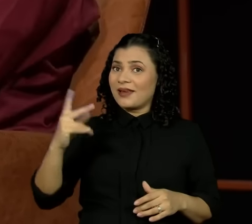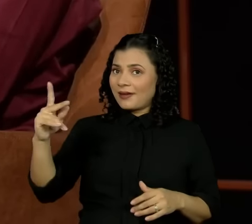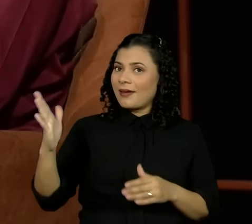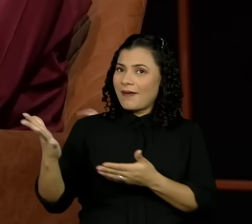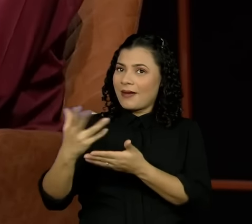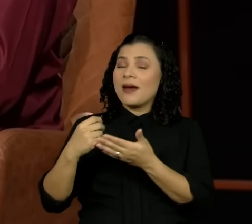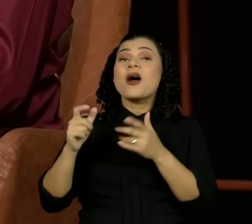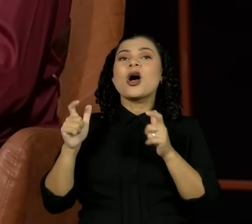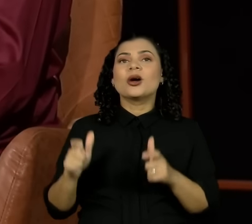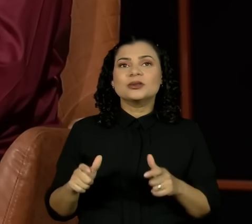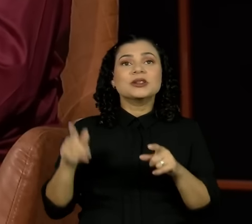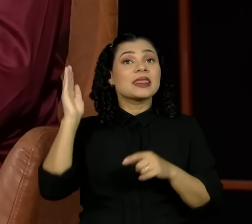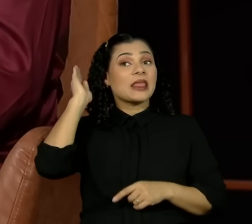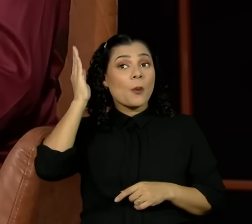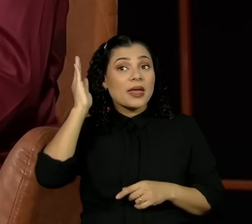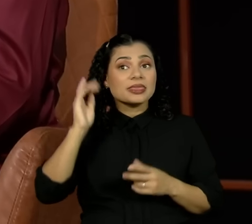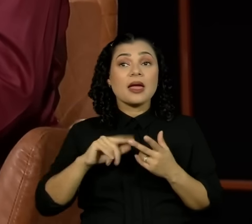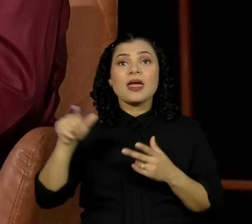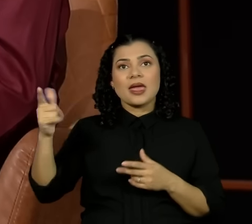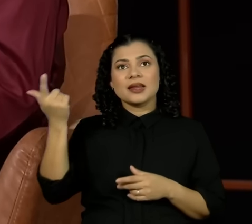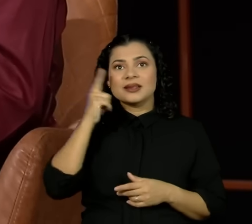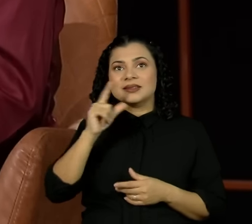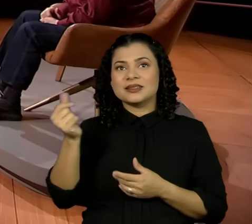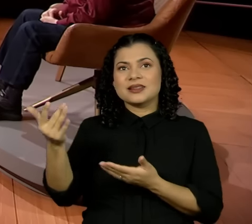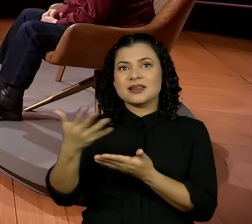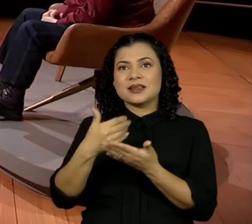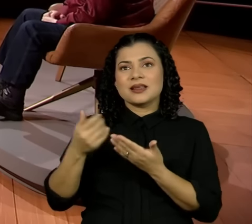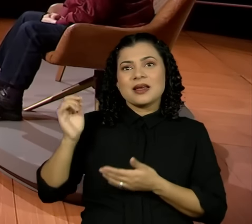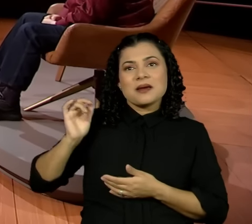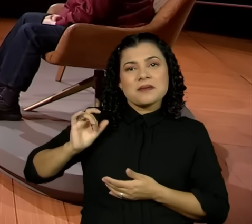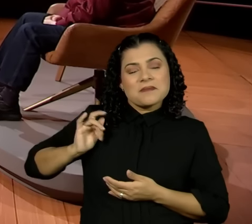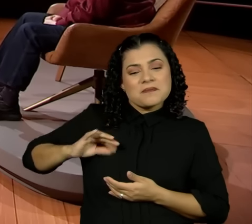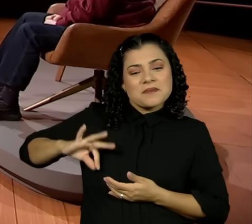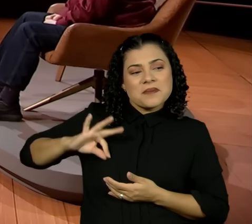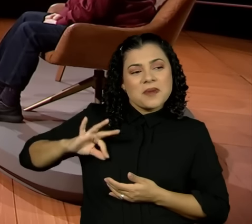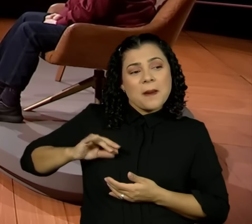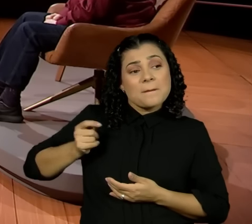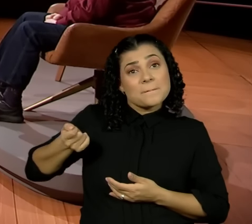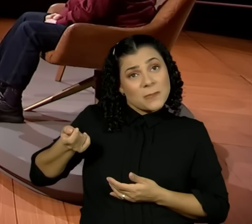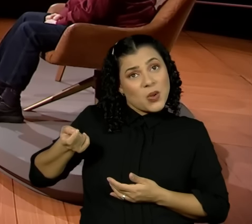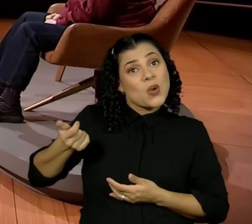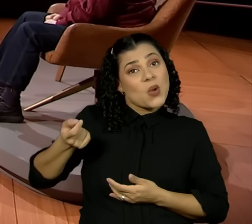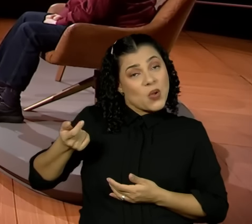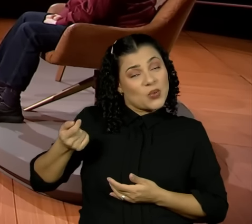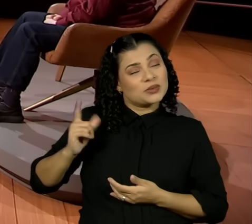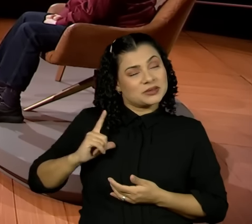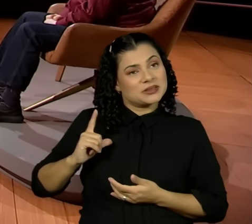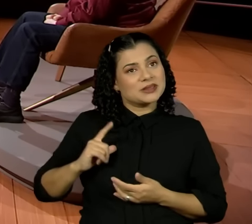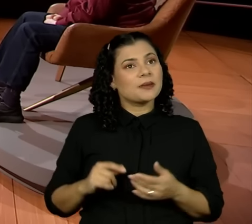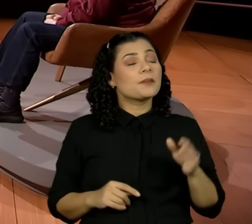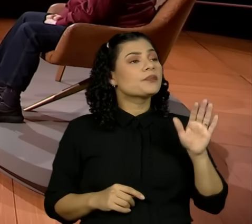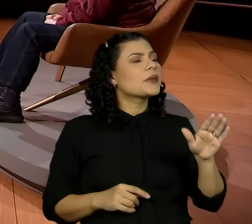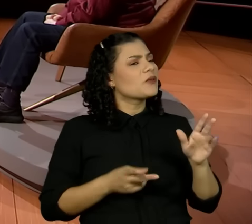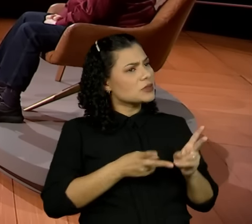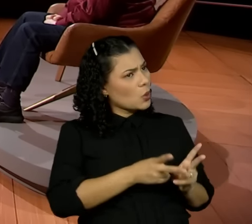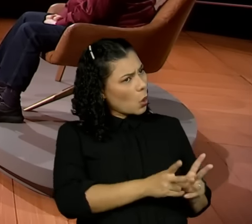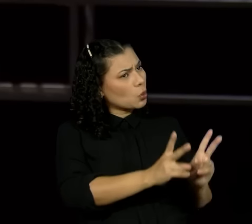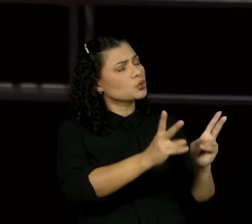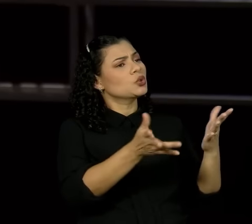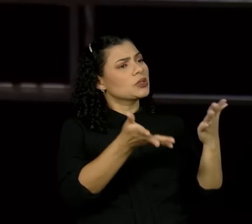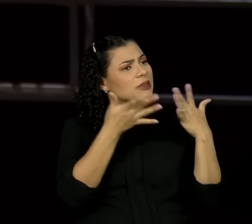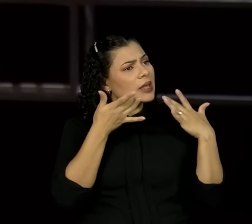Taubaté, não sei o quê. Tá? E ele estava ganhando algum, não era muito, mas estava ganhando algum. Muito bom. Mas aí você continuou fazendo teatro por um